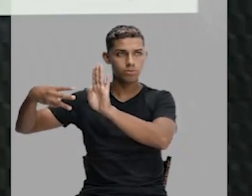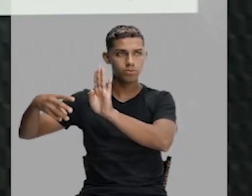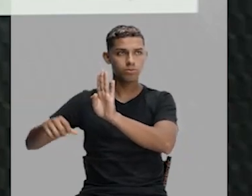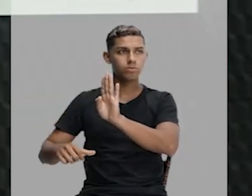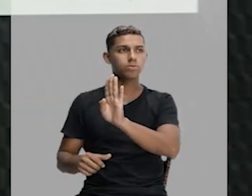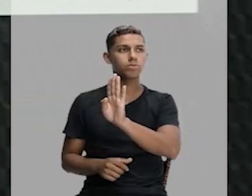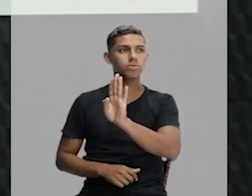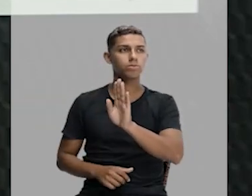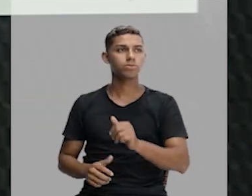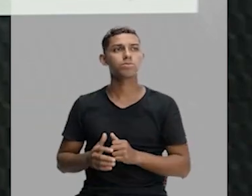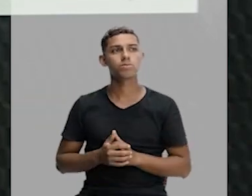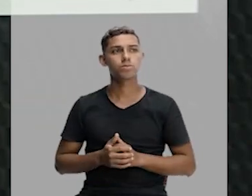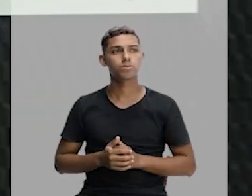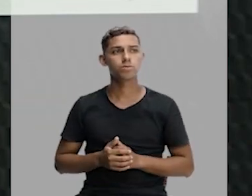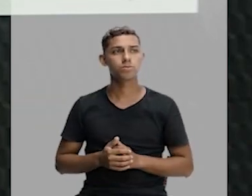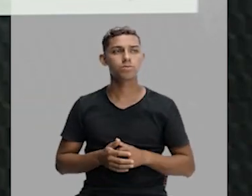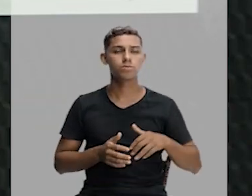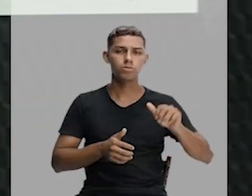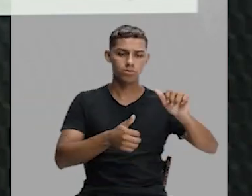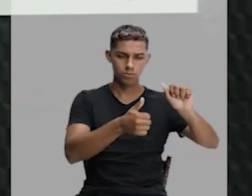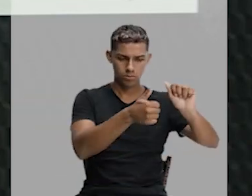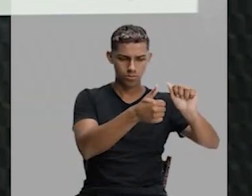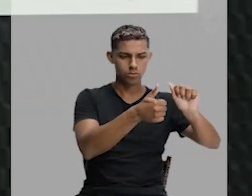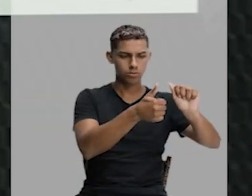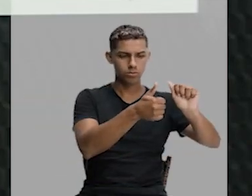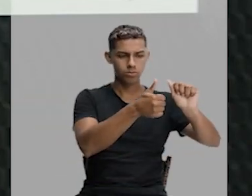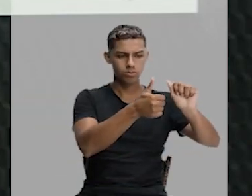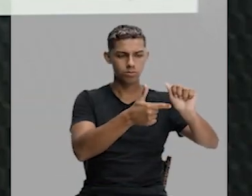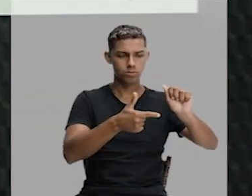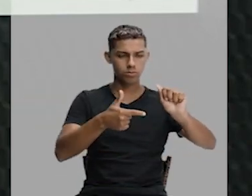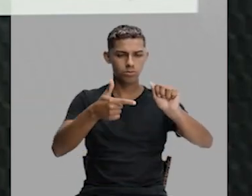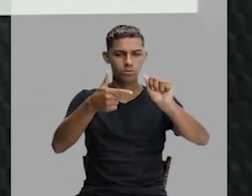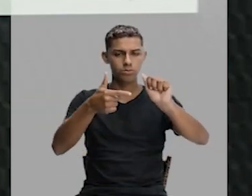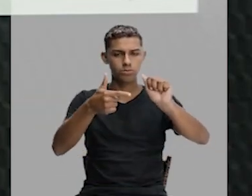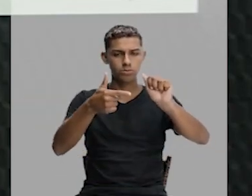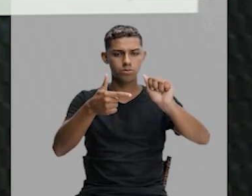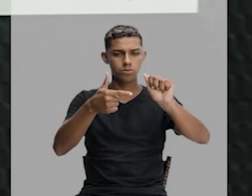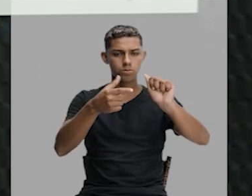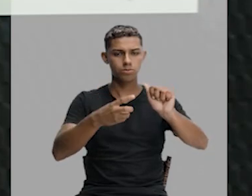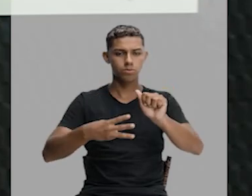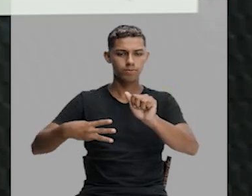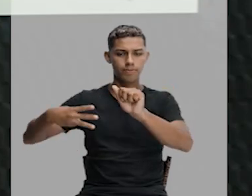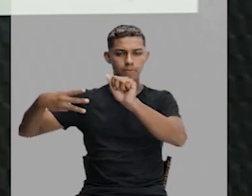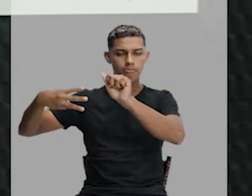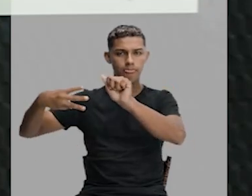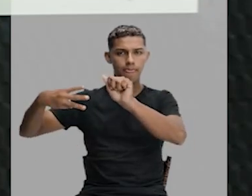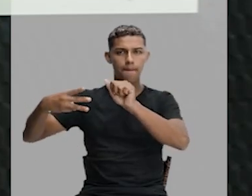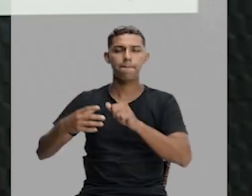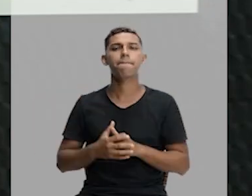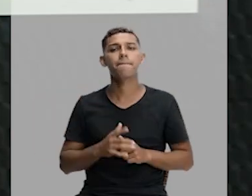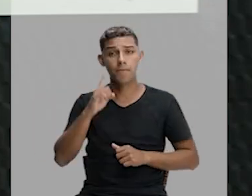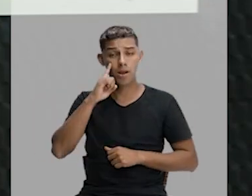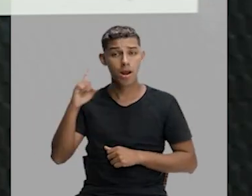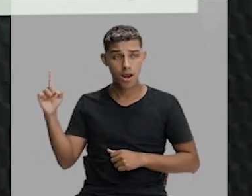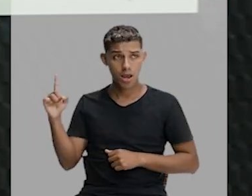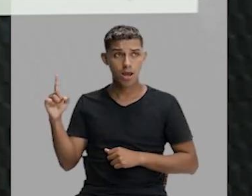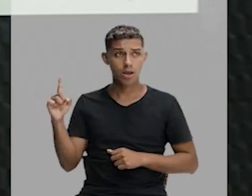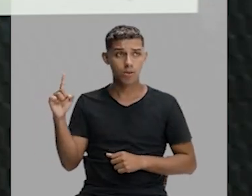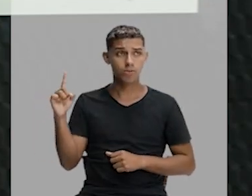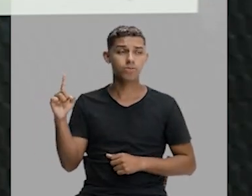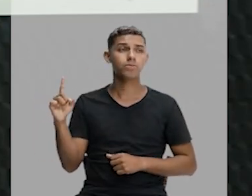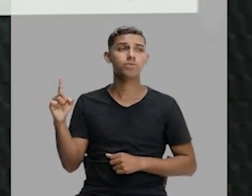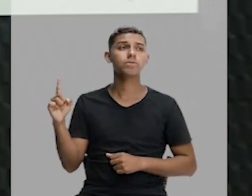B3, certo? O A1, o A2 e o A3, esses pontos